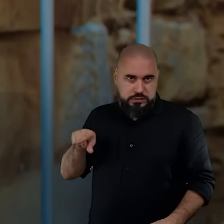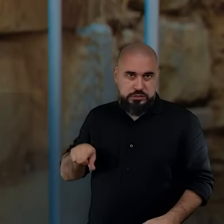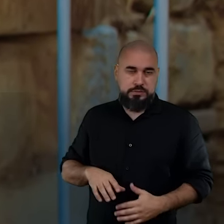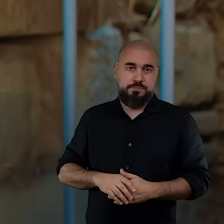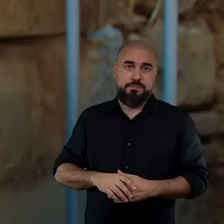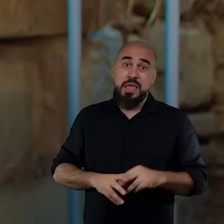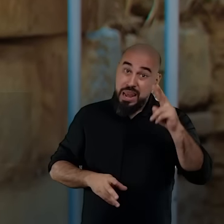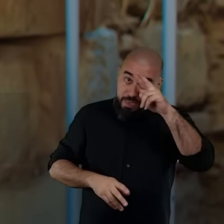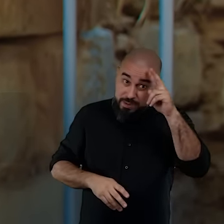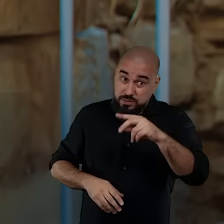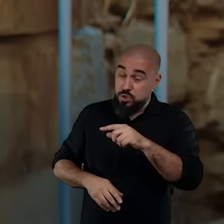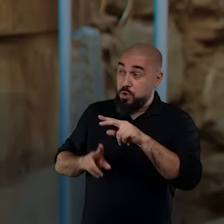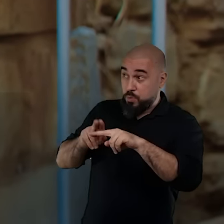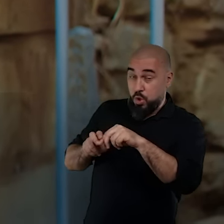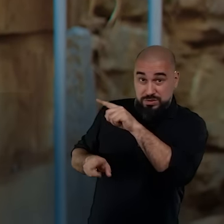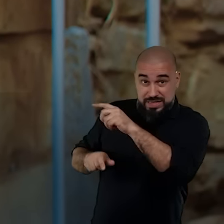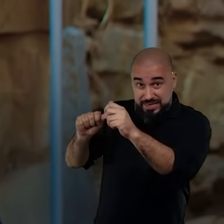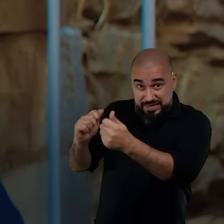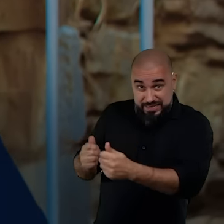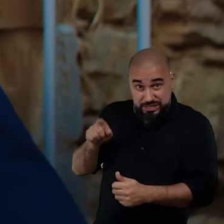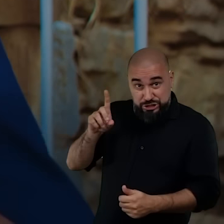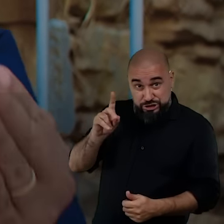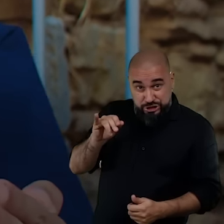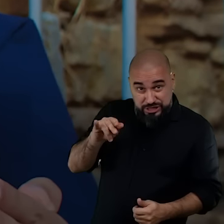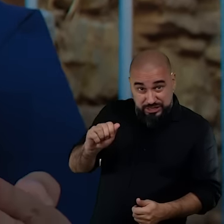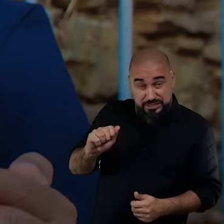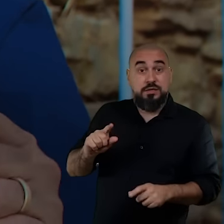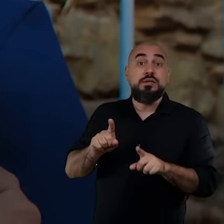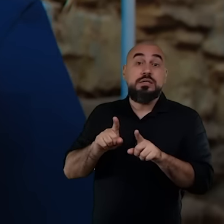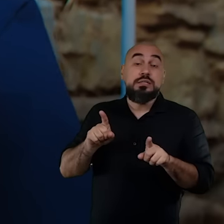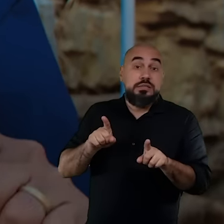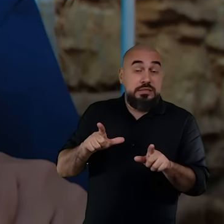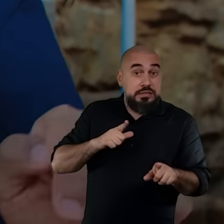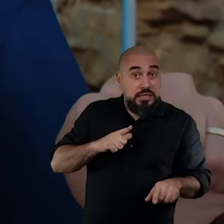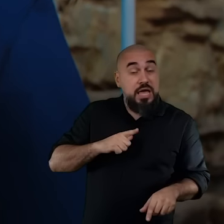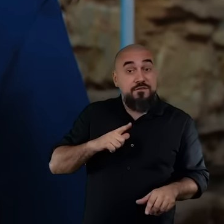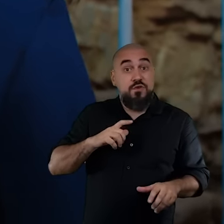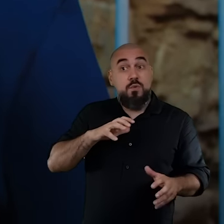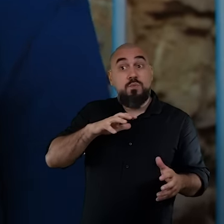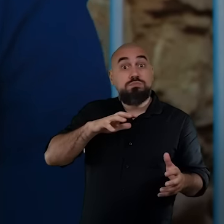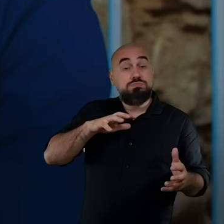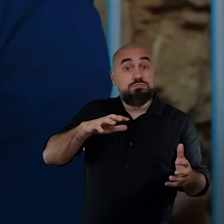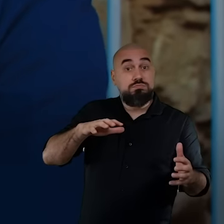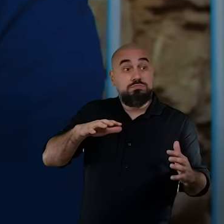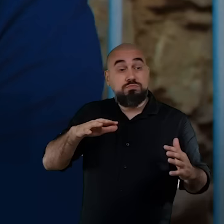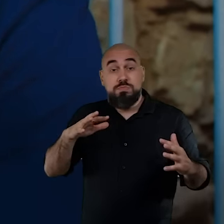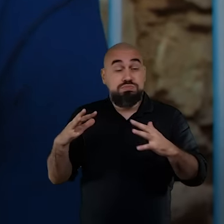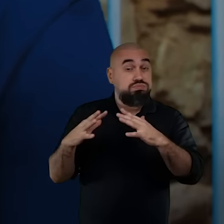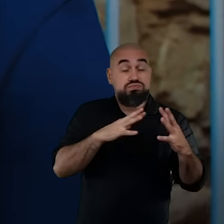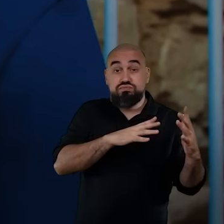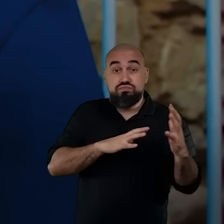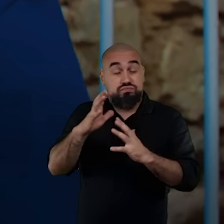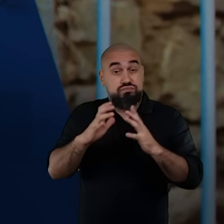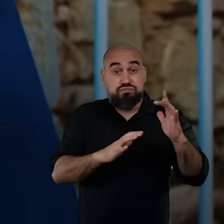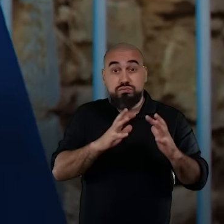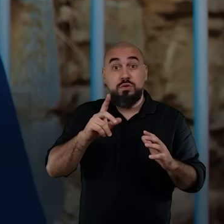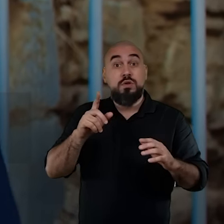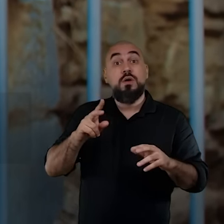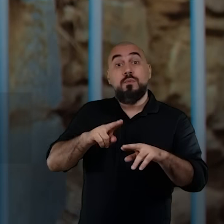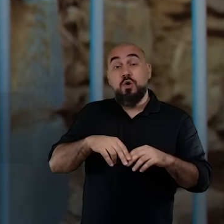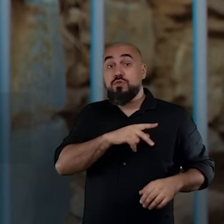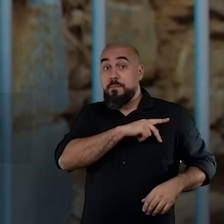por causa do culto dessa divindade que houve um tumulto relacionado à vida do apóstolo Paulo, que eu ainda vou contar para vocês, e